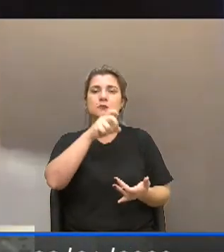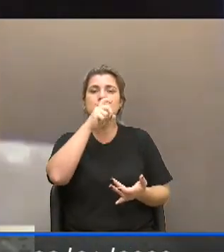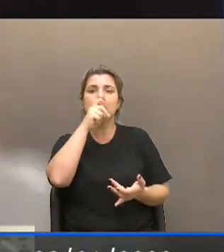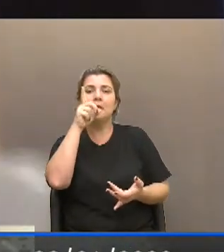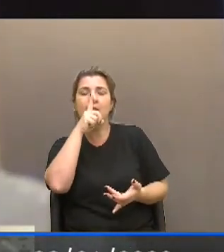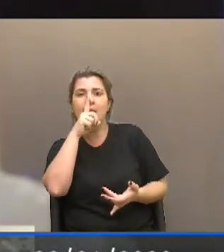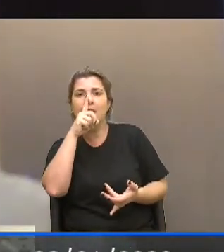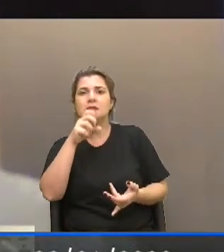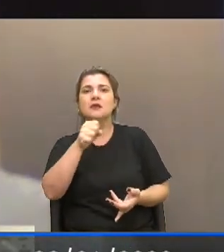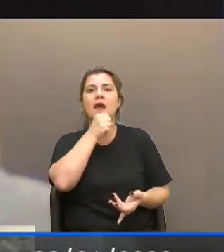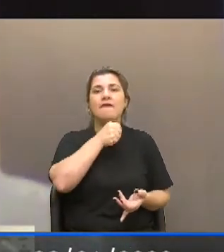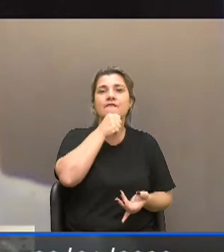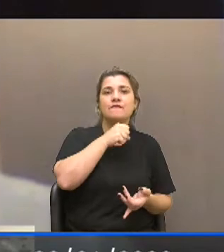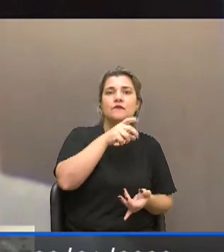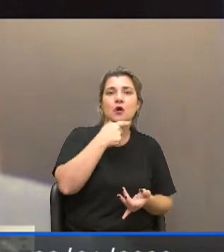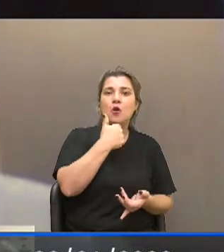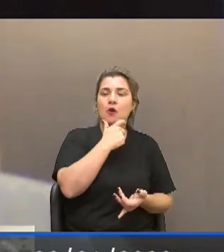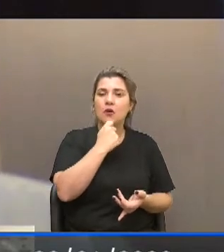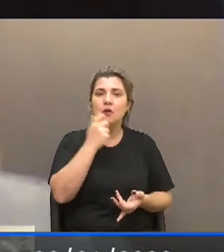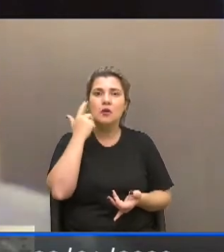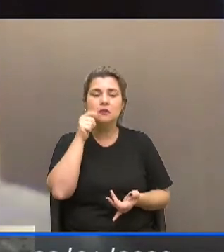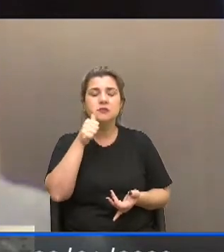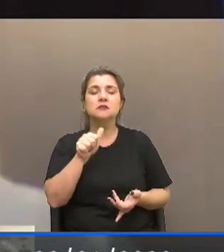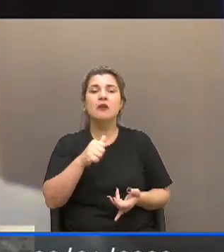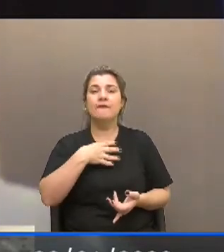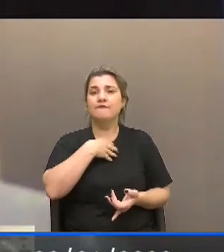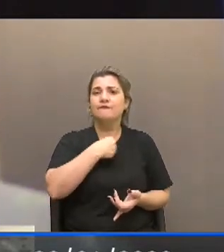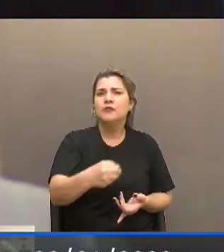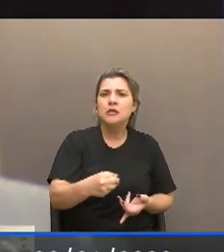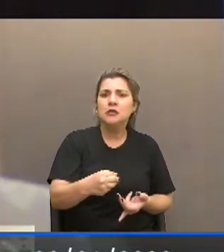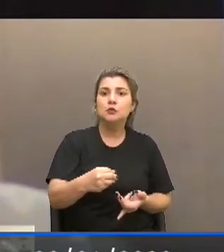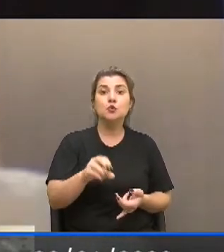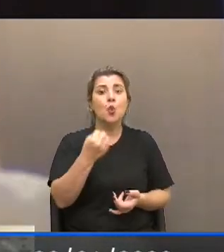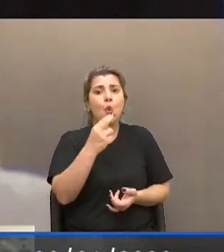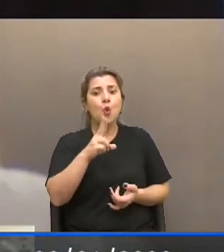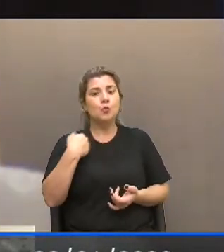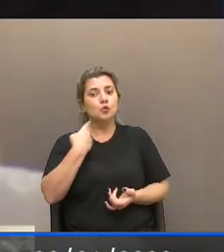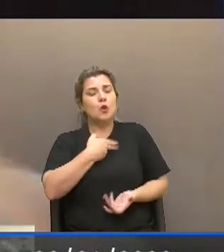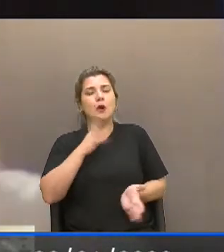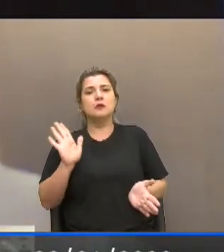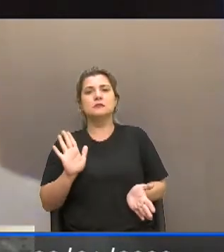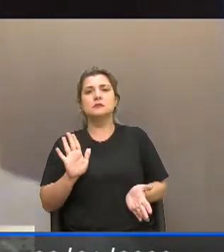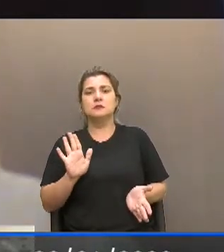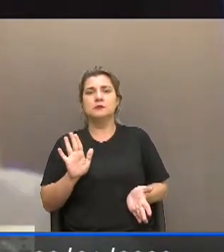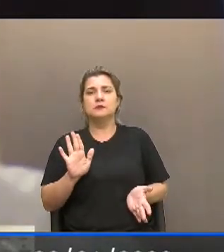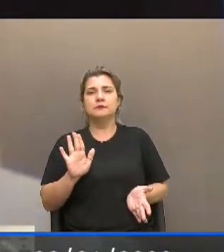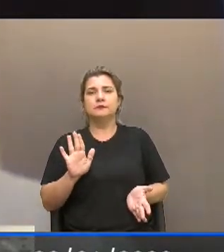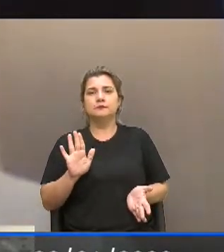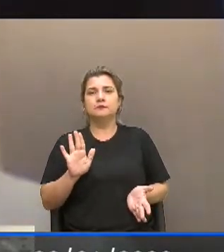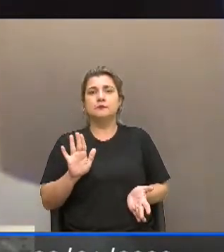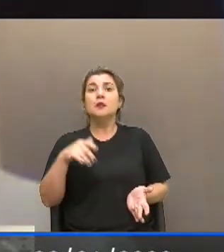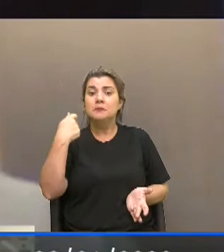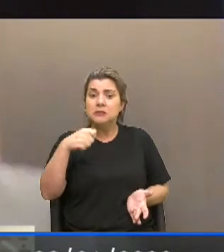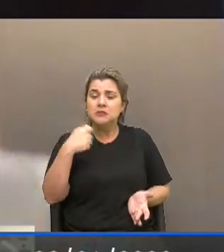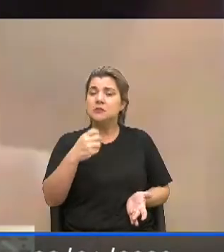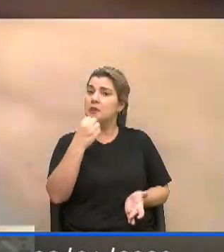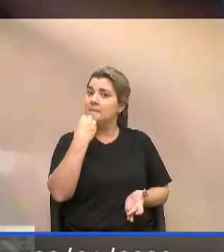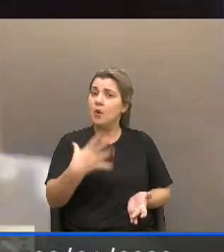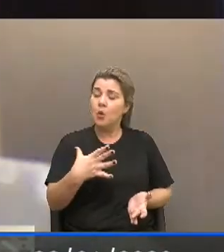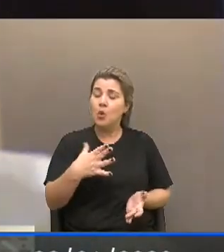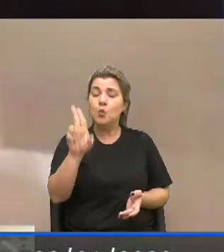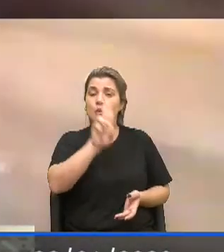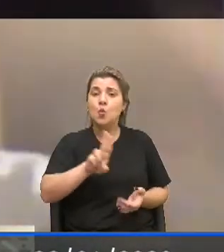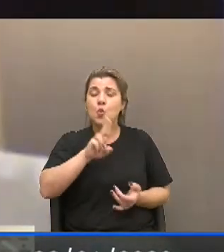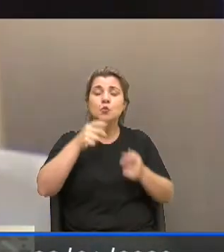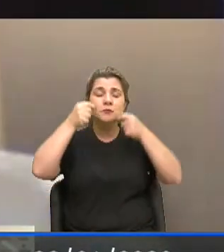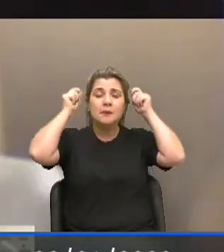filhos ou nós mesmos. Não custa obrigar a usar máscara, orientar, obrigar. A lei de